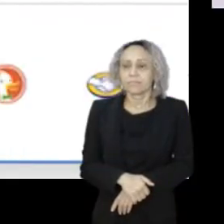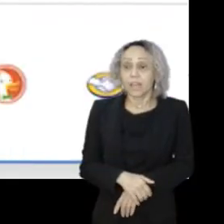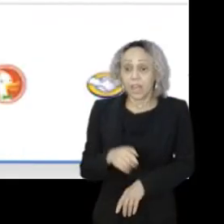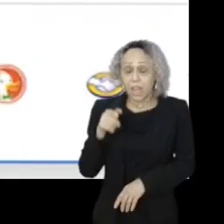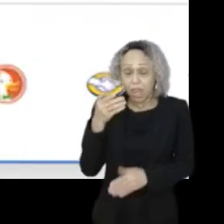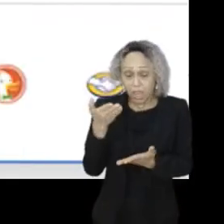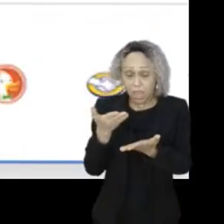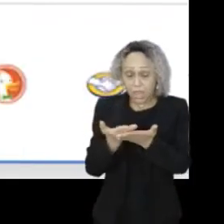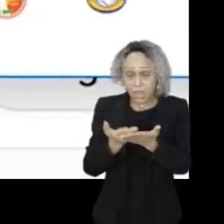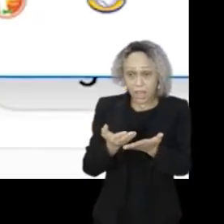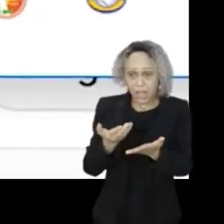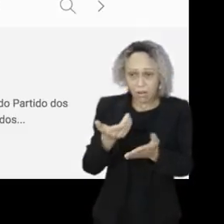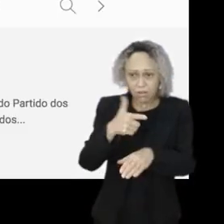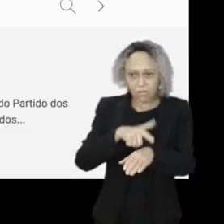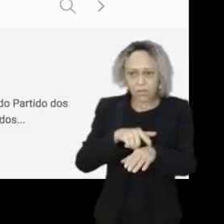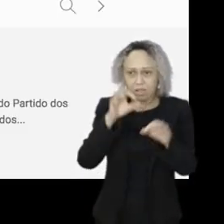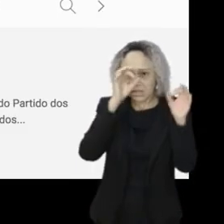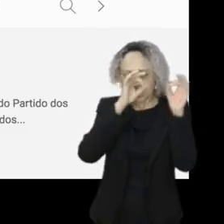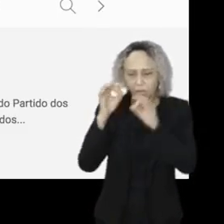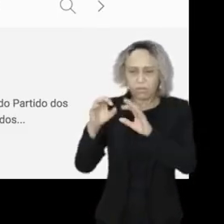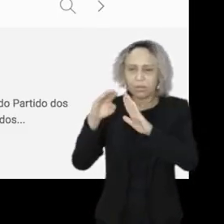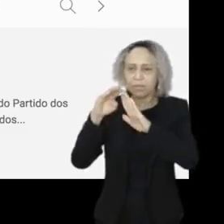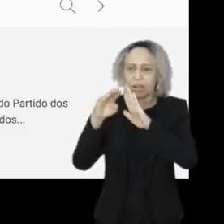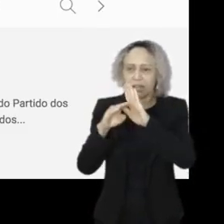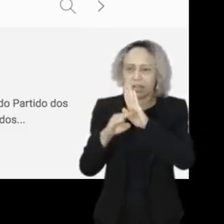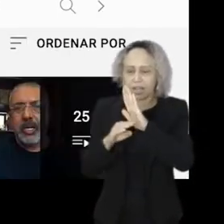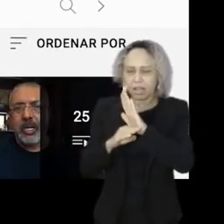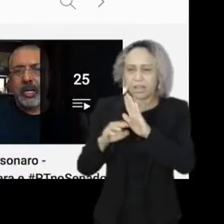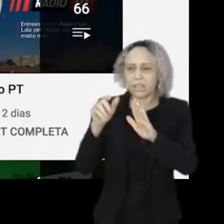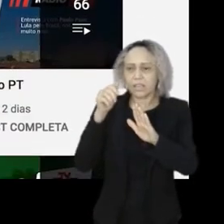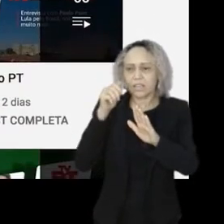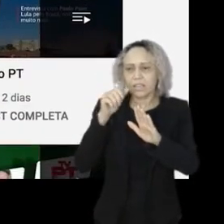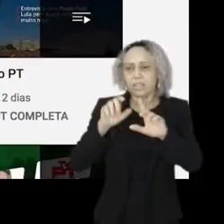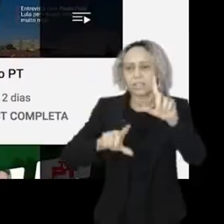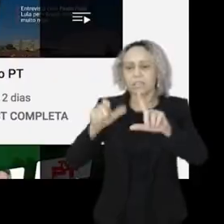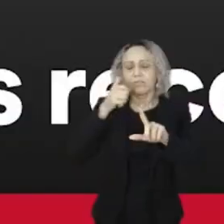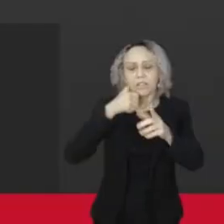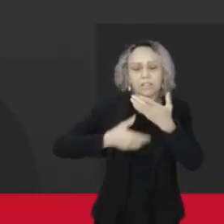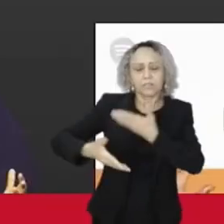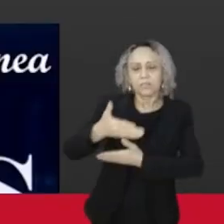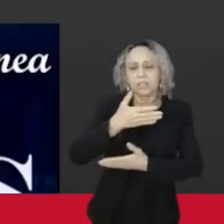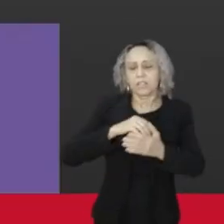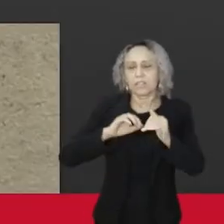Reveja esta e outras aulas na playlist TV Elas por Elas Formação, no canal